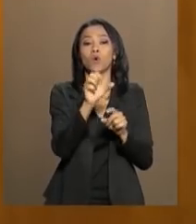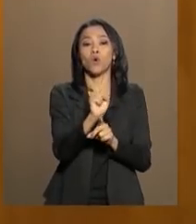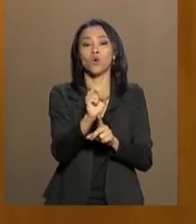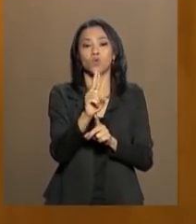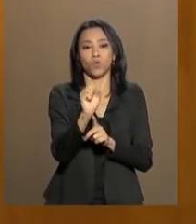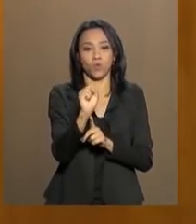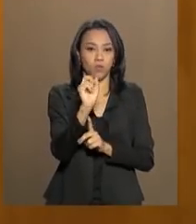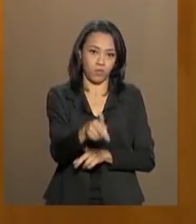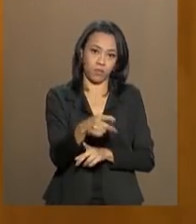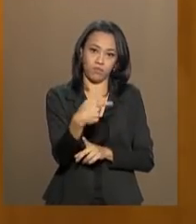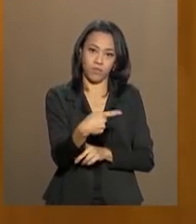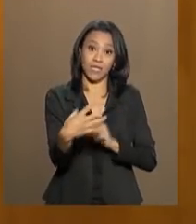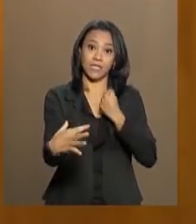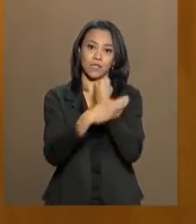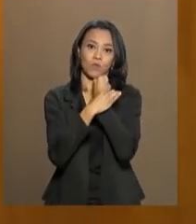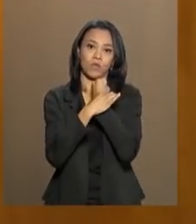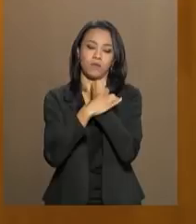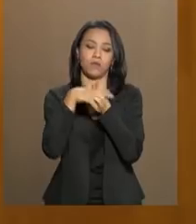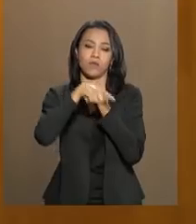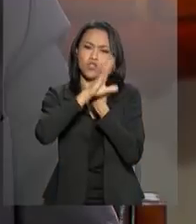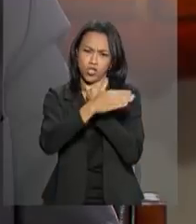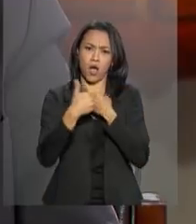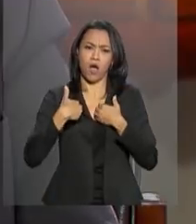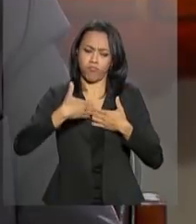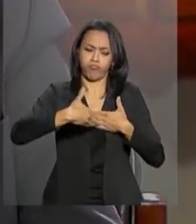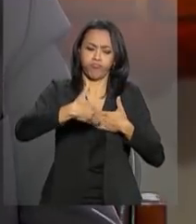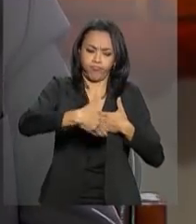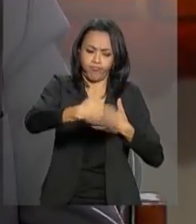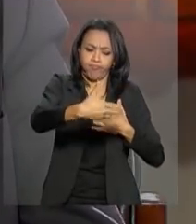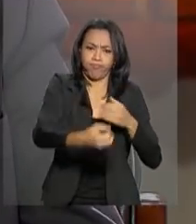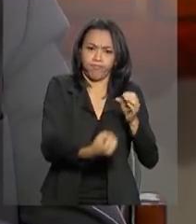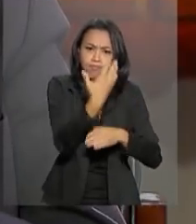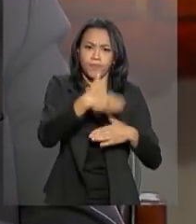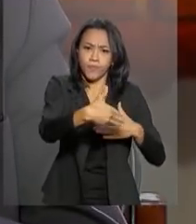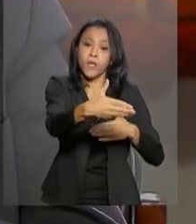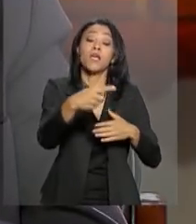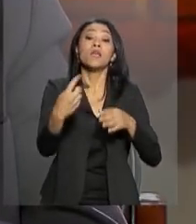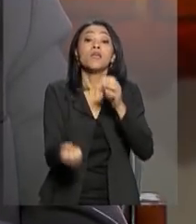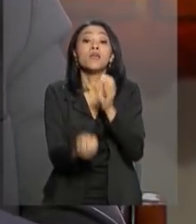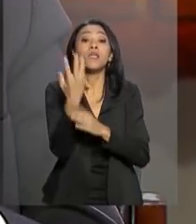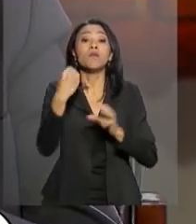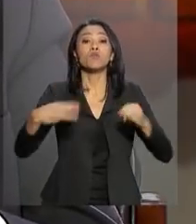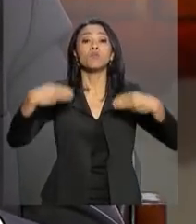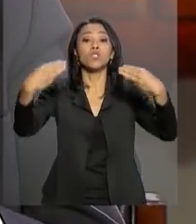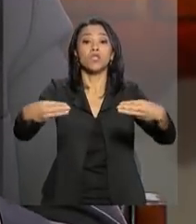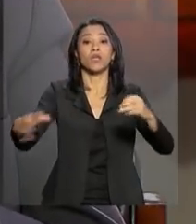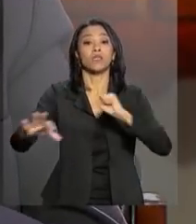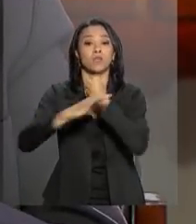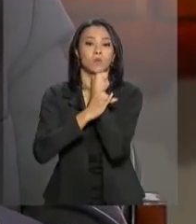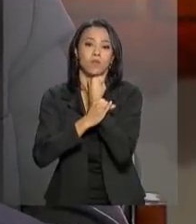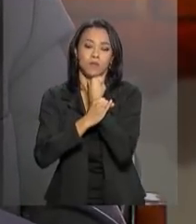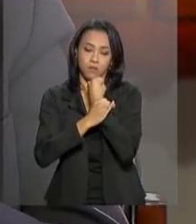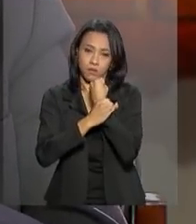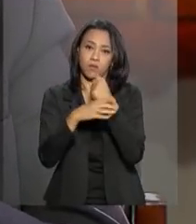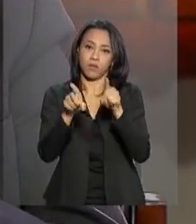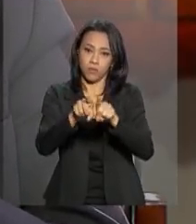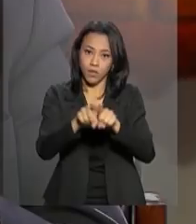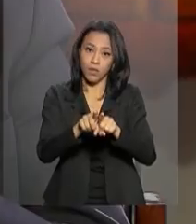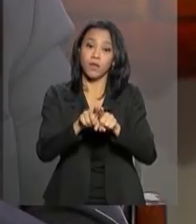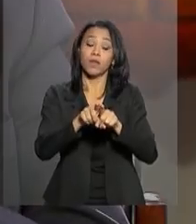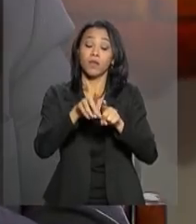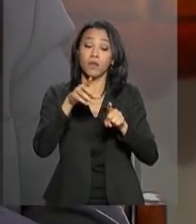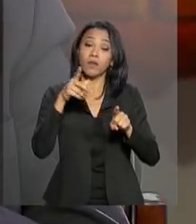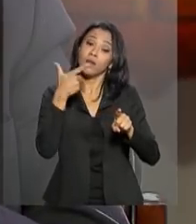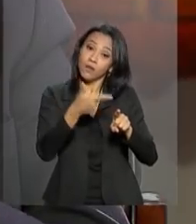é? Que já está sendo implantado. Nós criamos o Ministério da Segurança Pública e, sequencialmente,